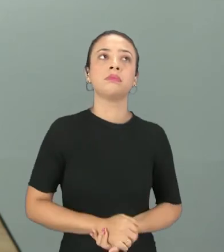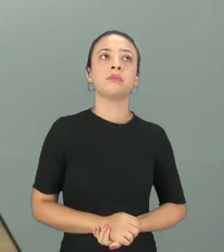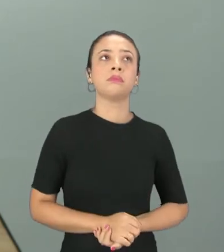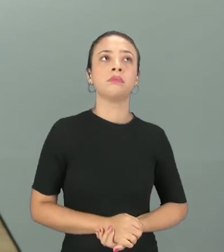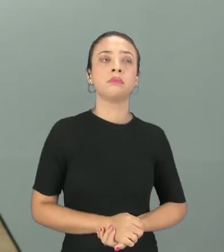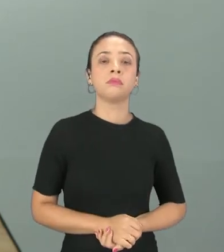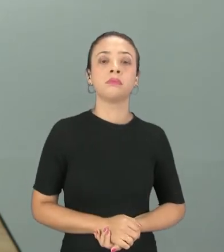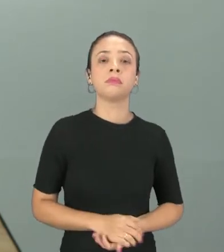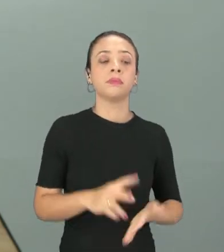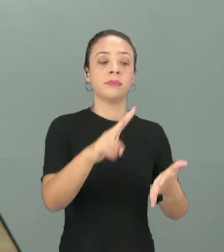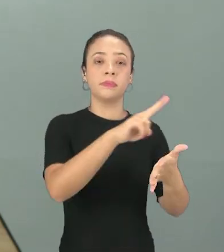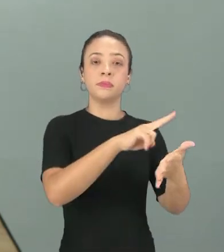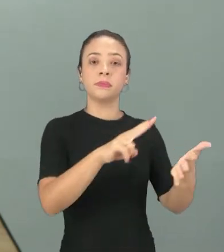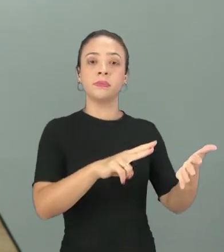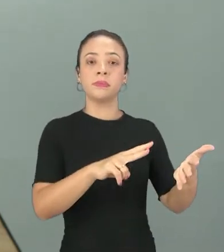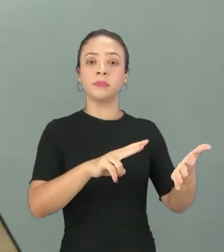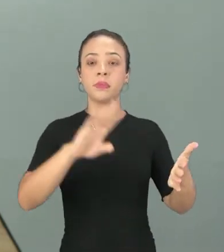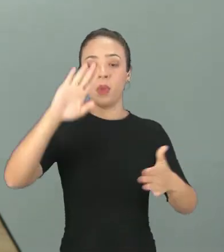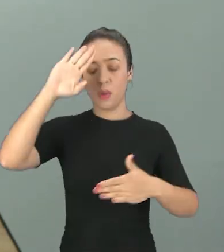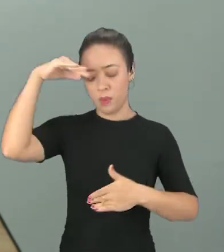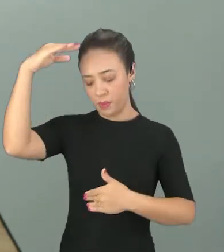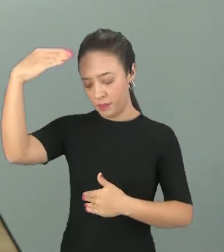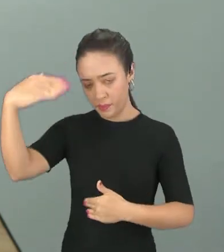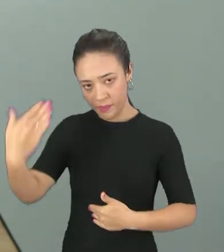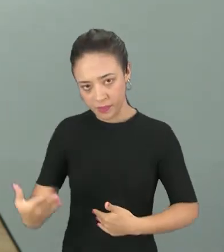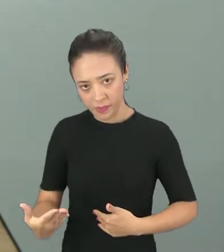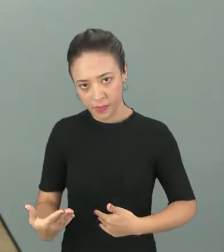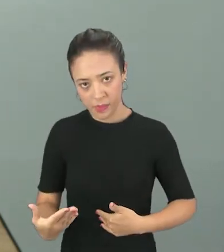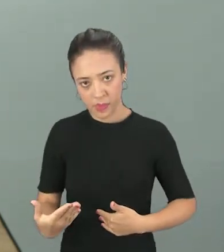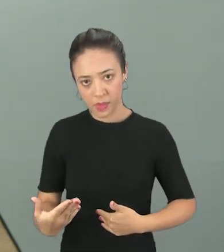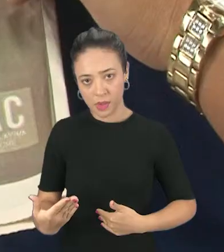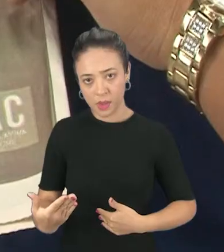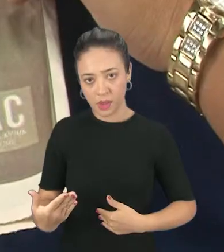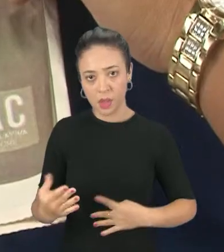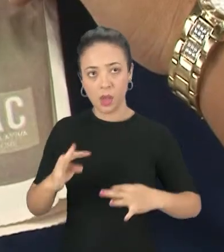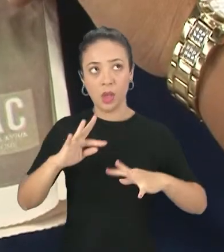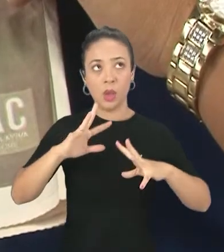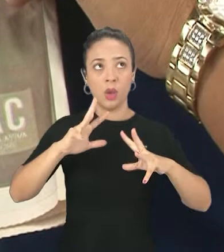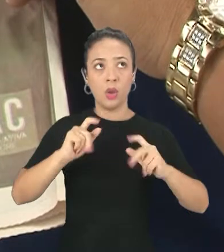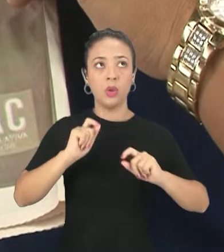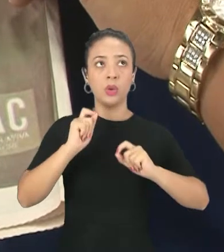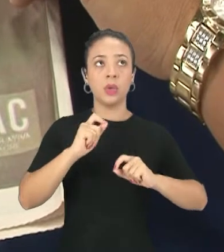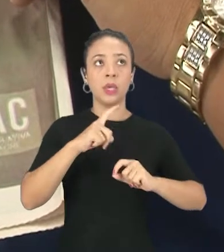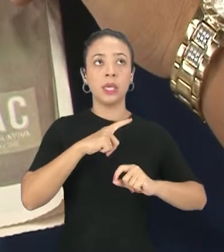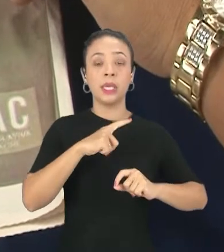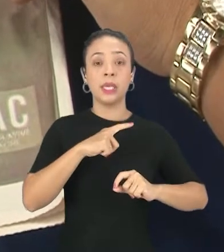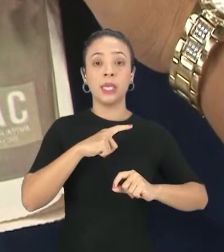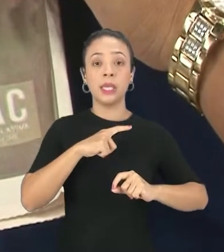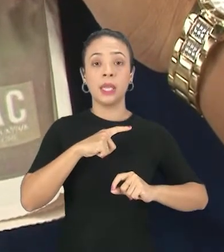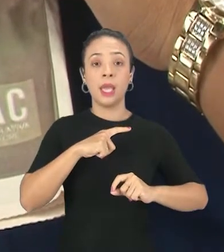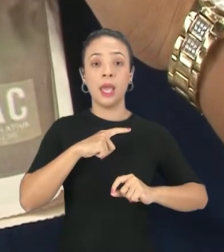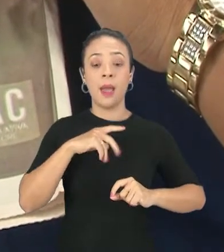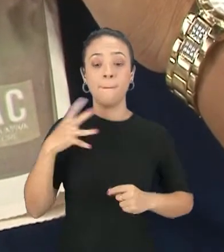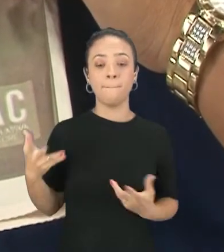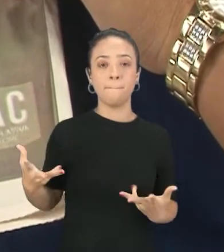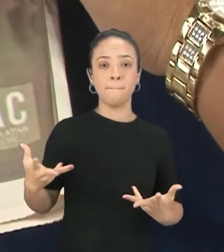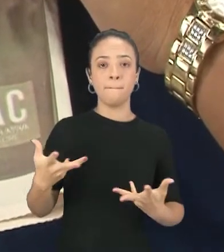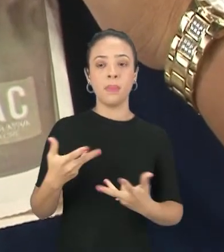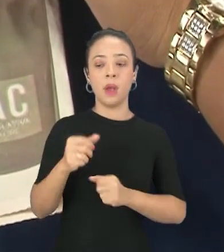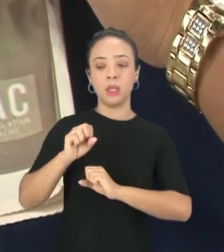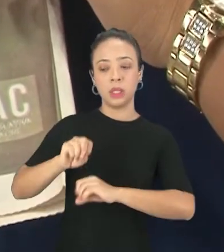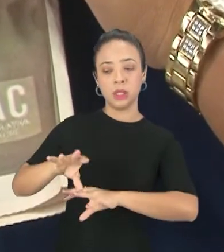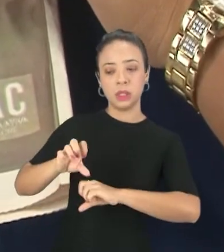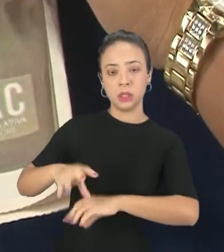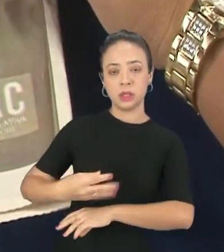lá. Uma homenagem para aqueles que têm a arte de ensinar para a